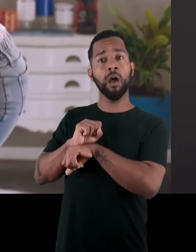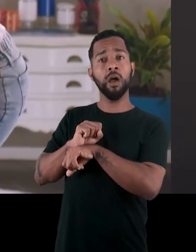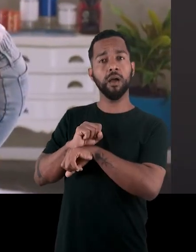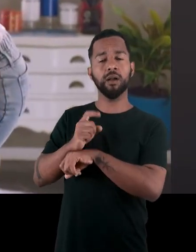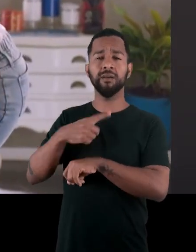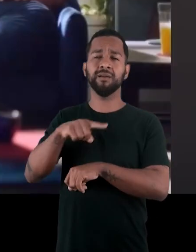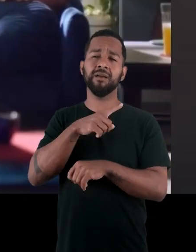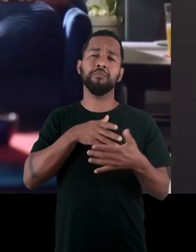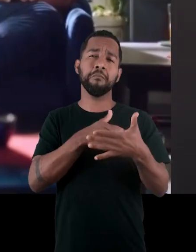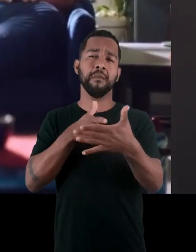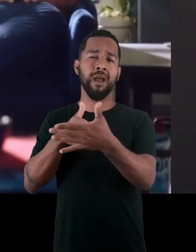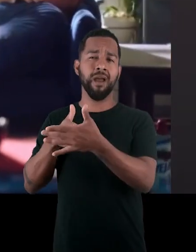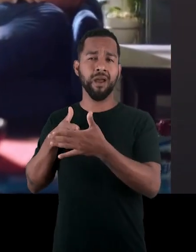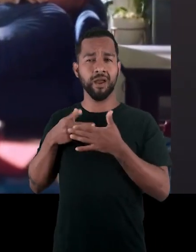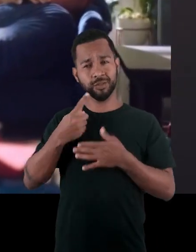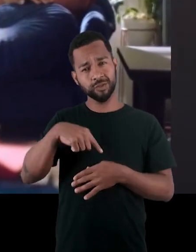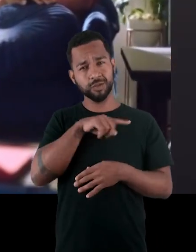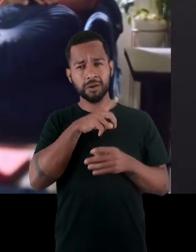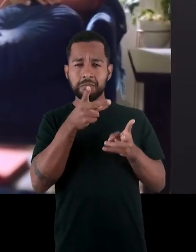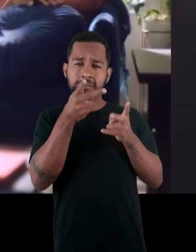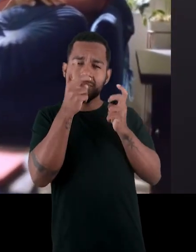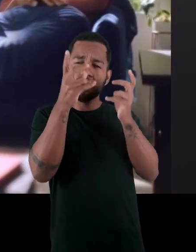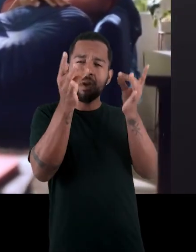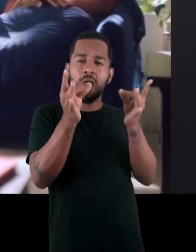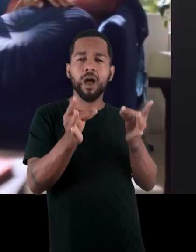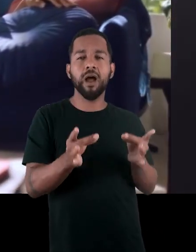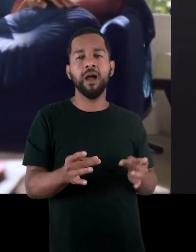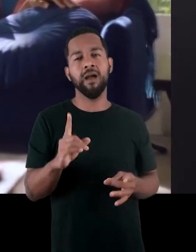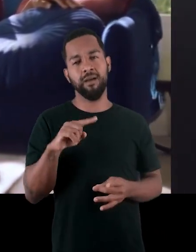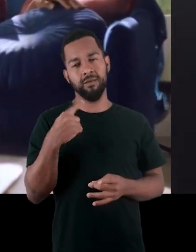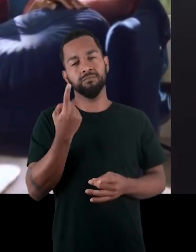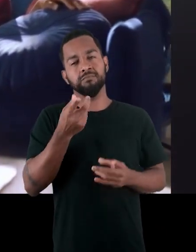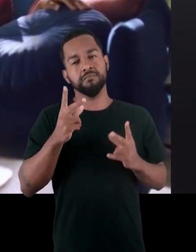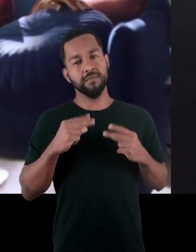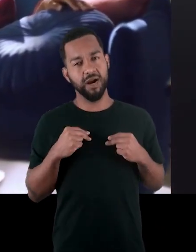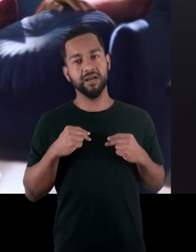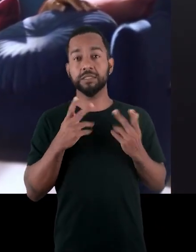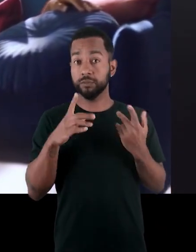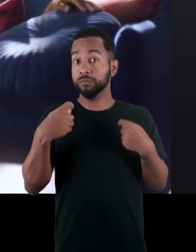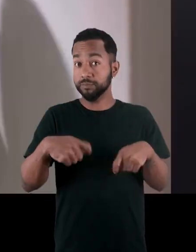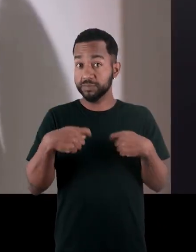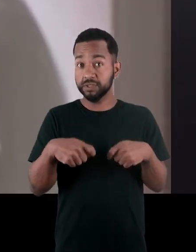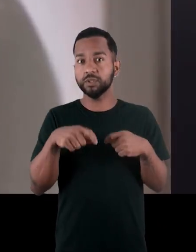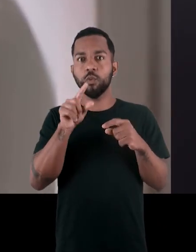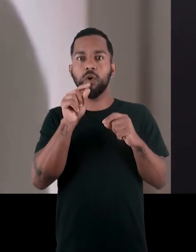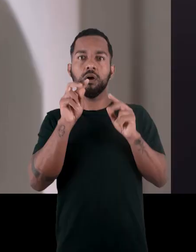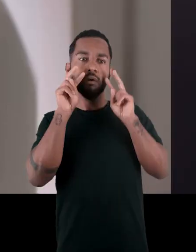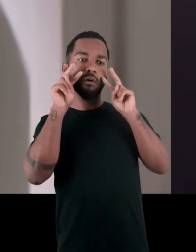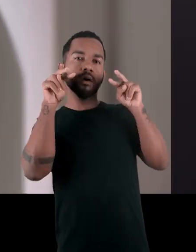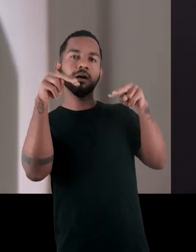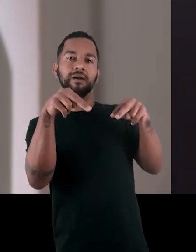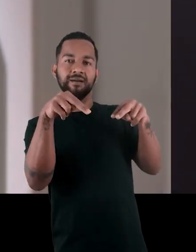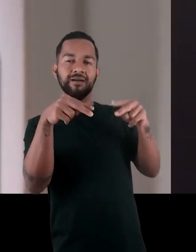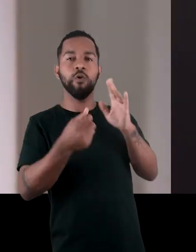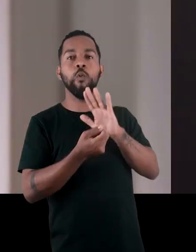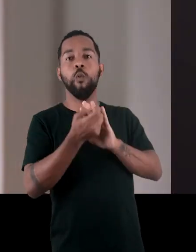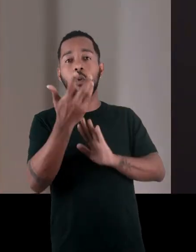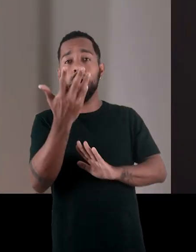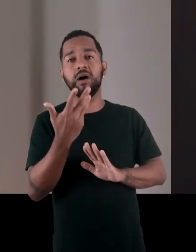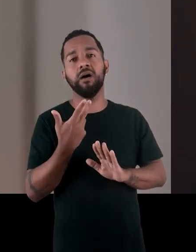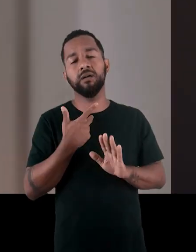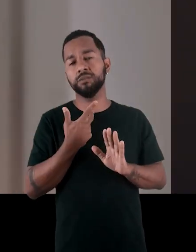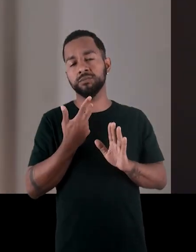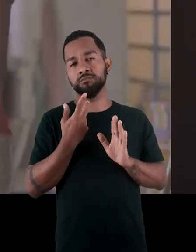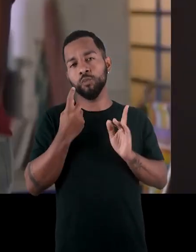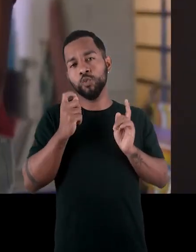casal Isso paralisado nos na impede de viver cozinha. a casa com a profundidade que ela merece. Um homem impede o Aí filho é de preciso pintar a ver parede. além. Quantas vezes eles não puderam